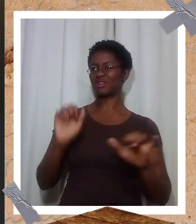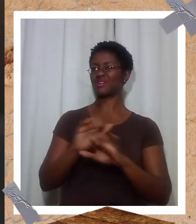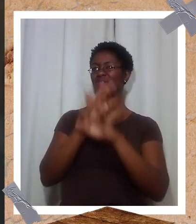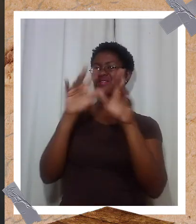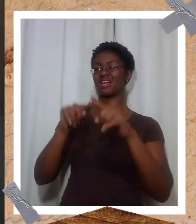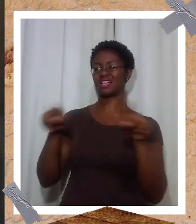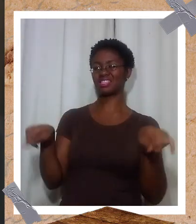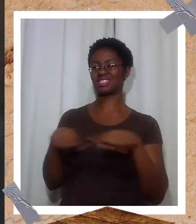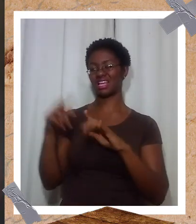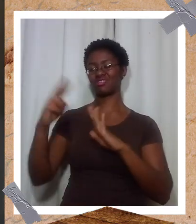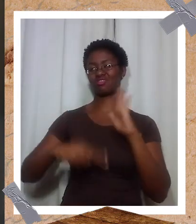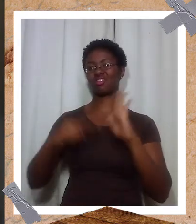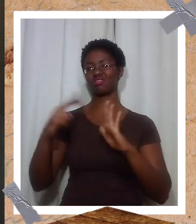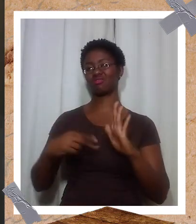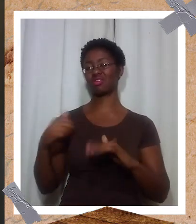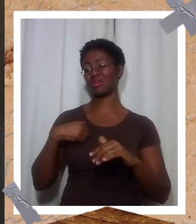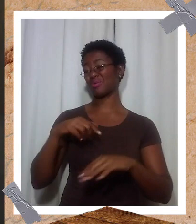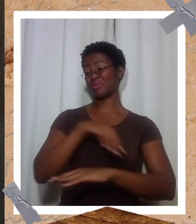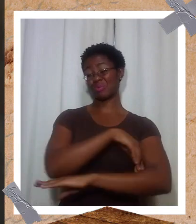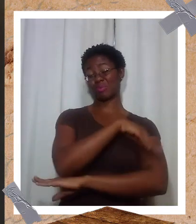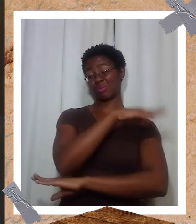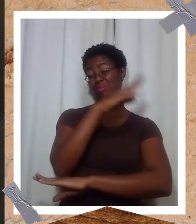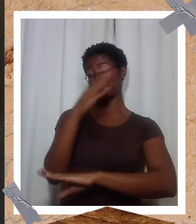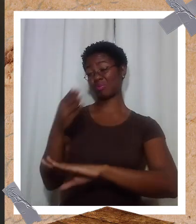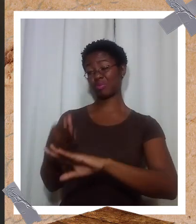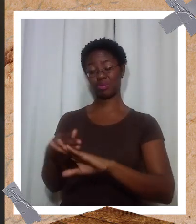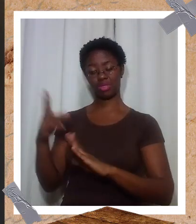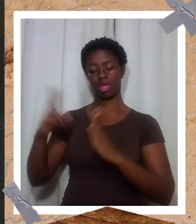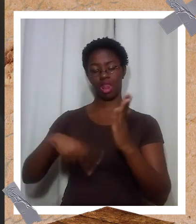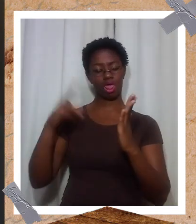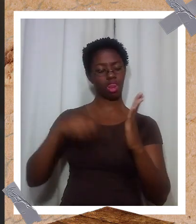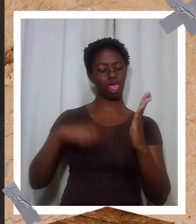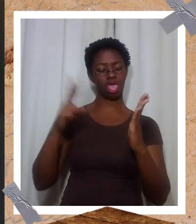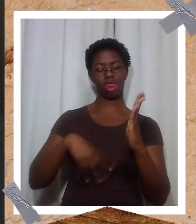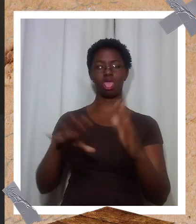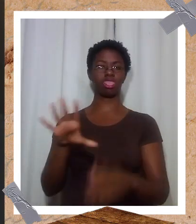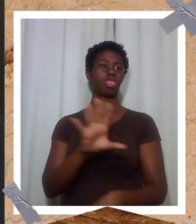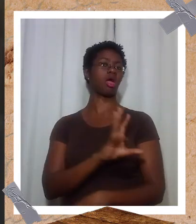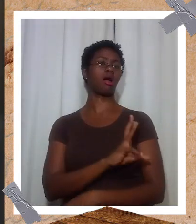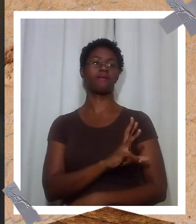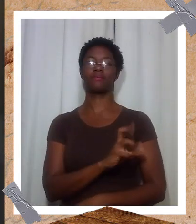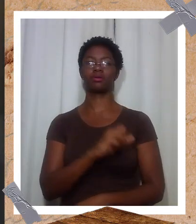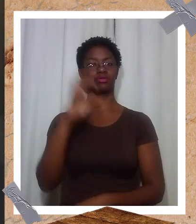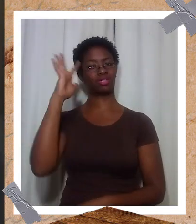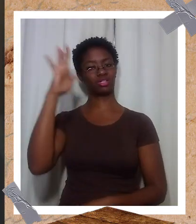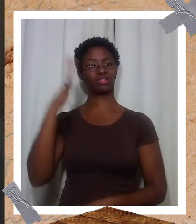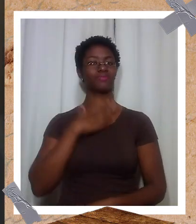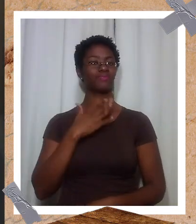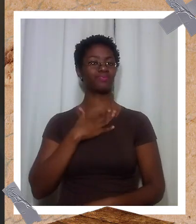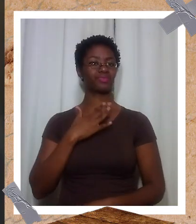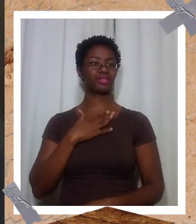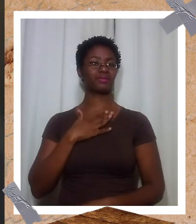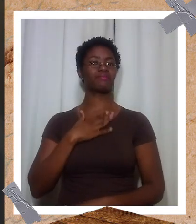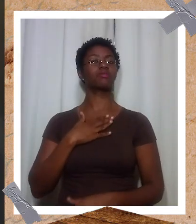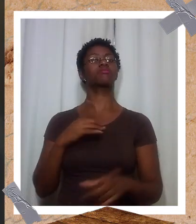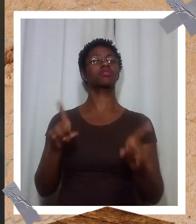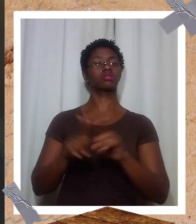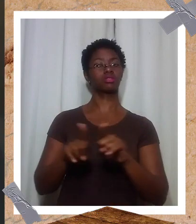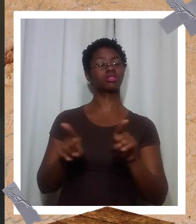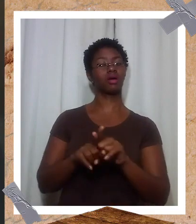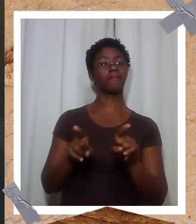sala de leitura, eu ficava ali horas e horas e horas lendo. Foi ali que eu nutri o meu sonho, assim, no primeiro momento como leitor e depois